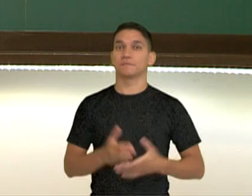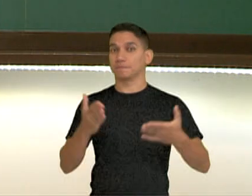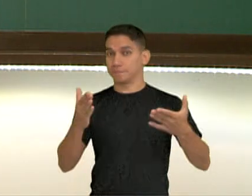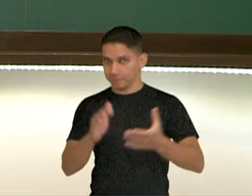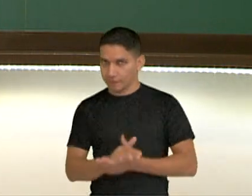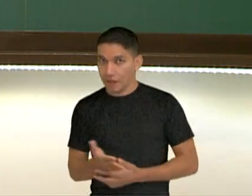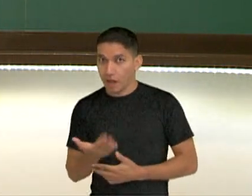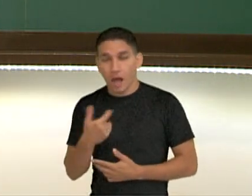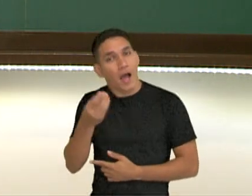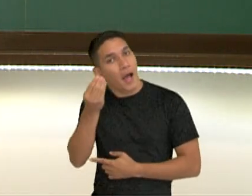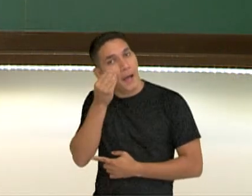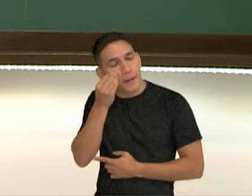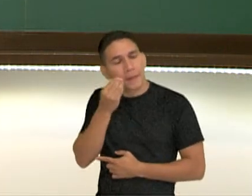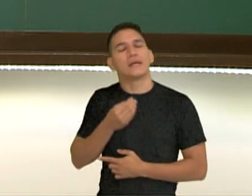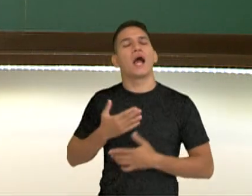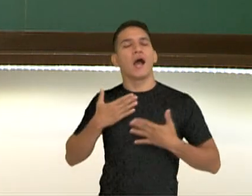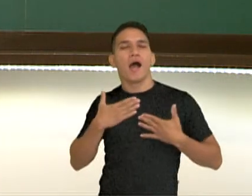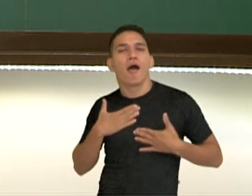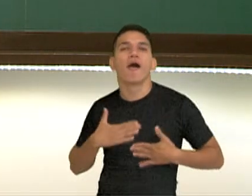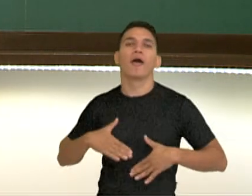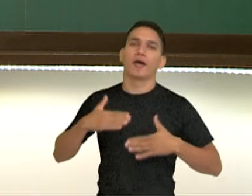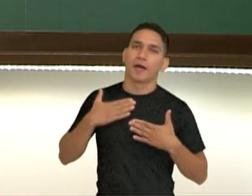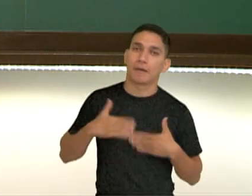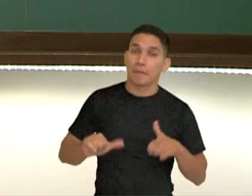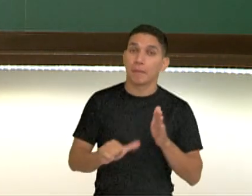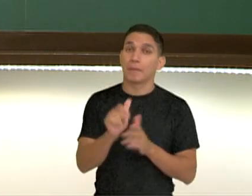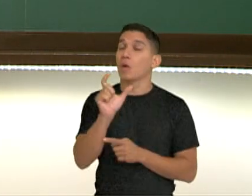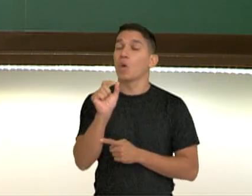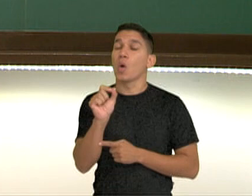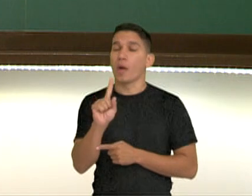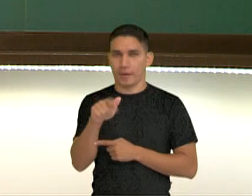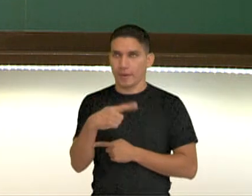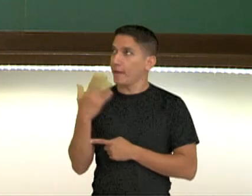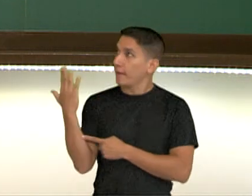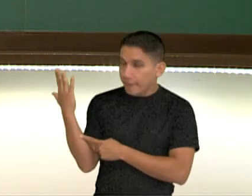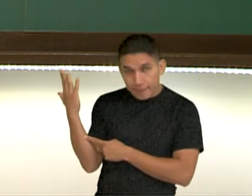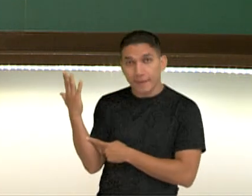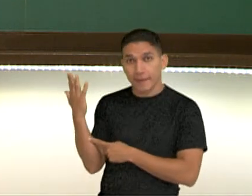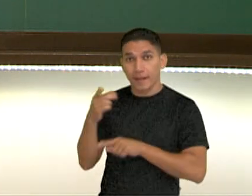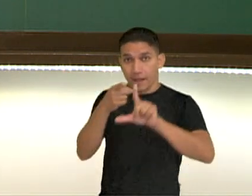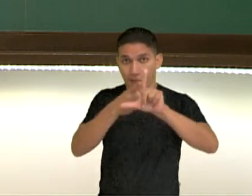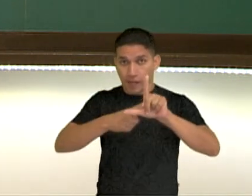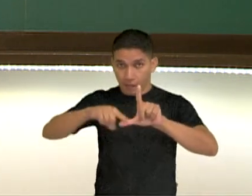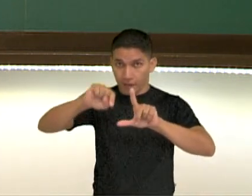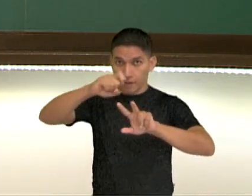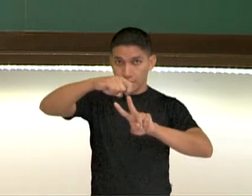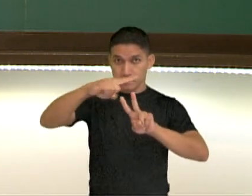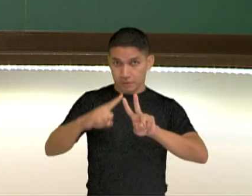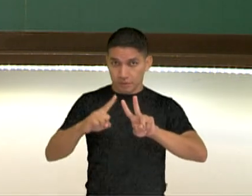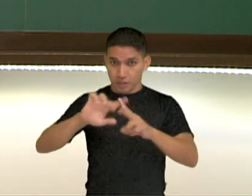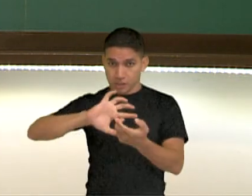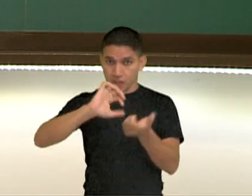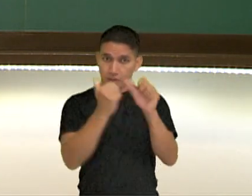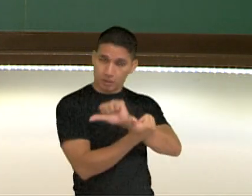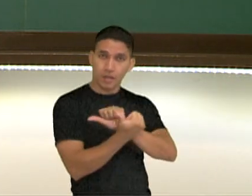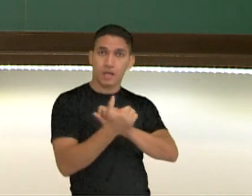Então vamos lá, pessoal, bem com calma. Primeira coisa, escrever esses ângulos que estão em radianos em graus.